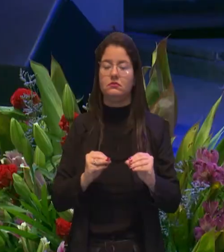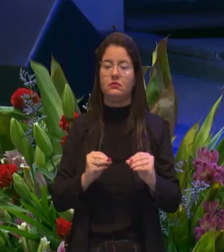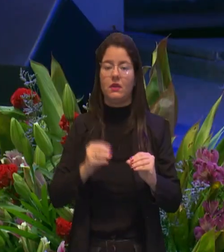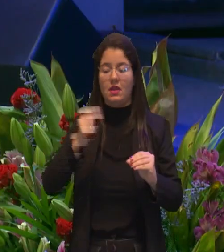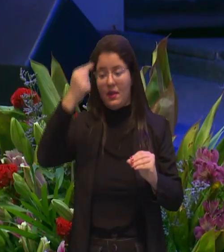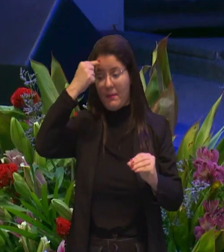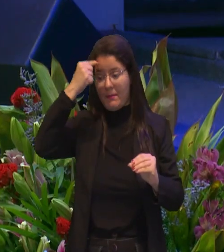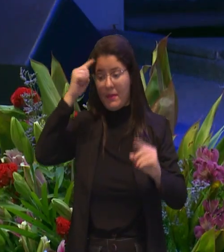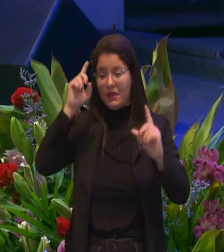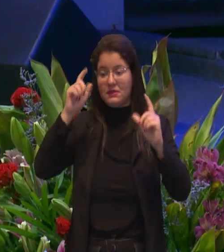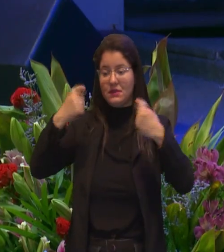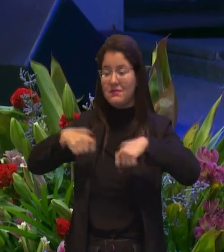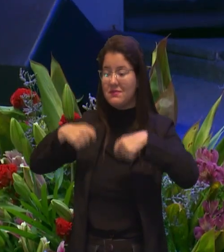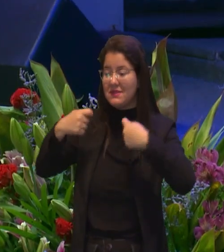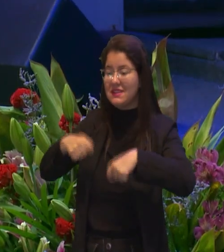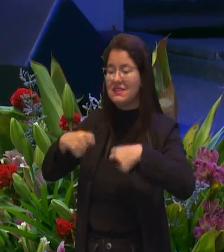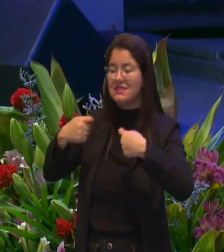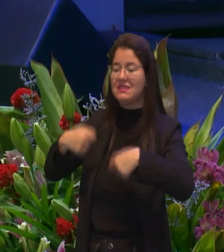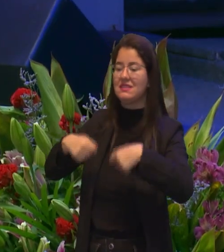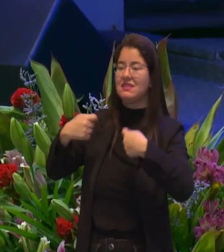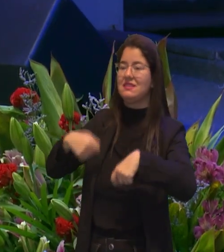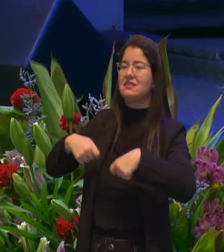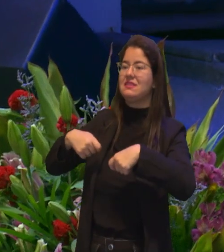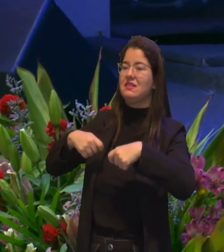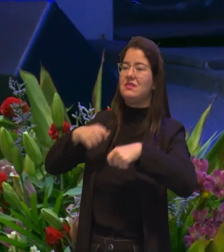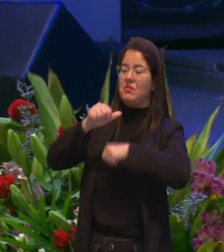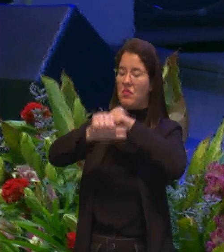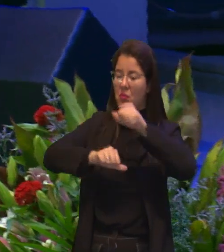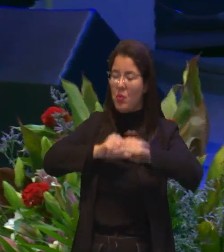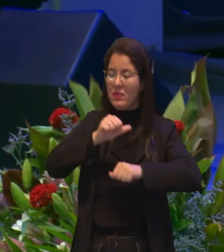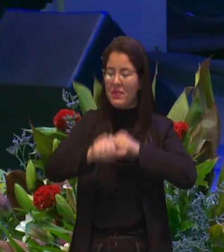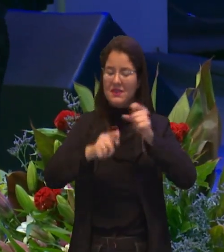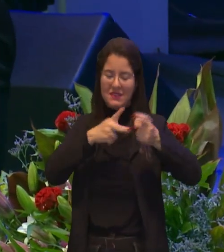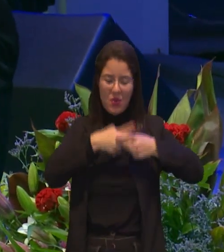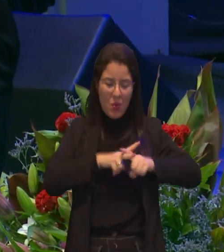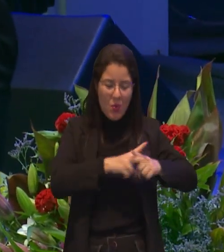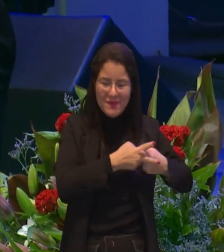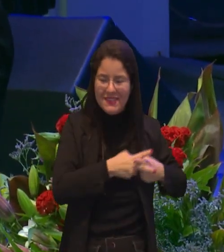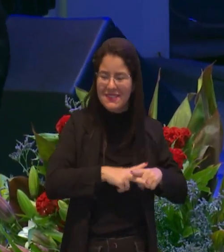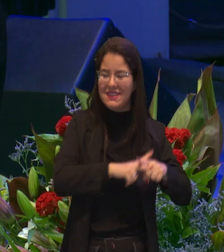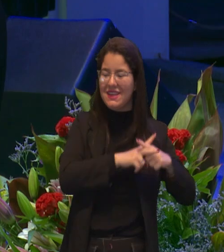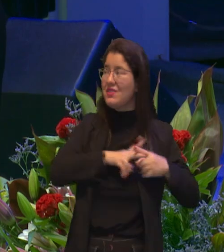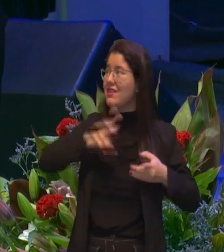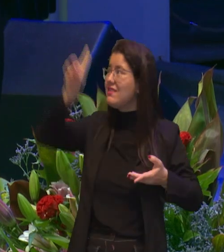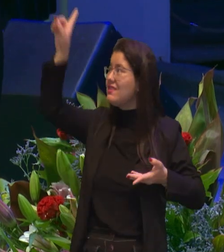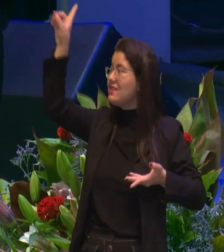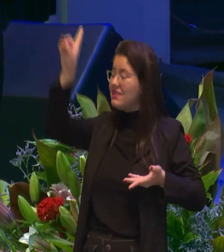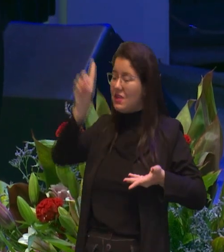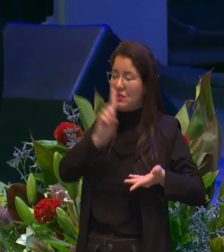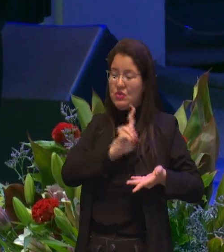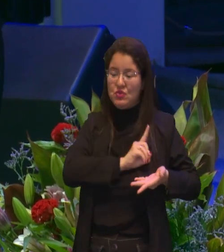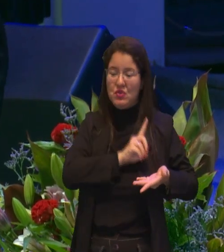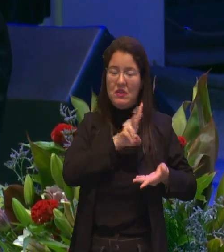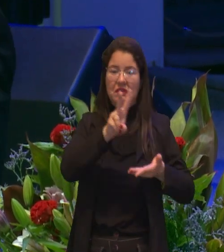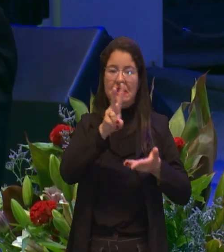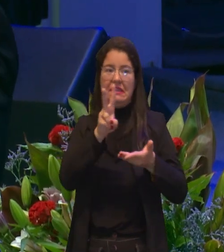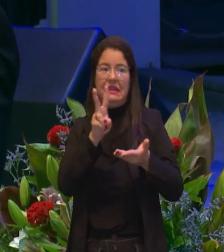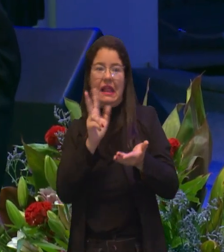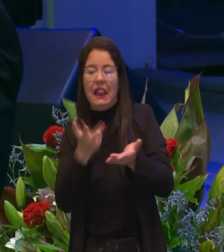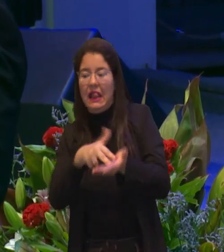acha que precisa desta restauração da imagem de Deus na tua vida, que você está perdido,